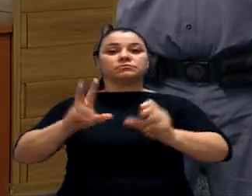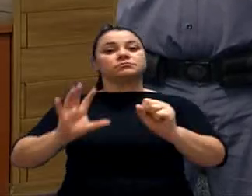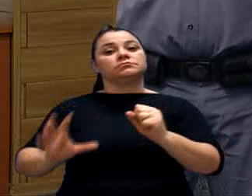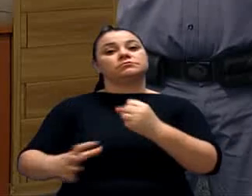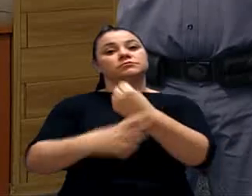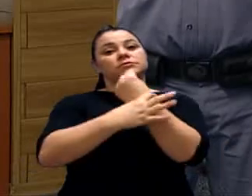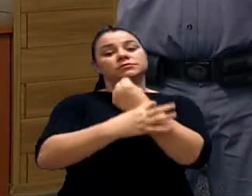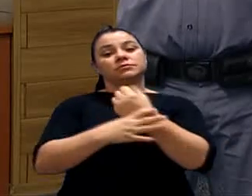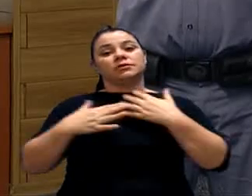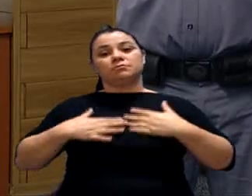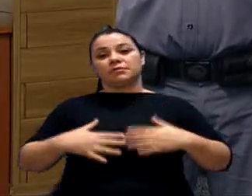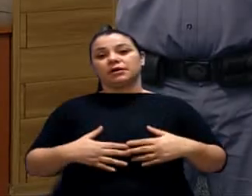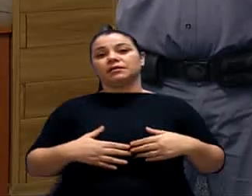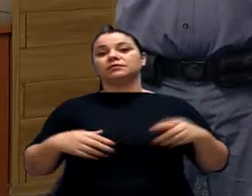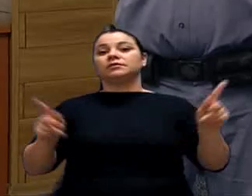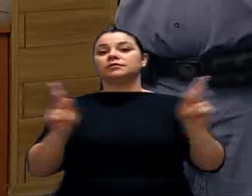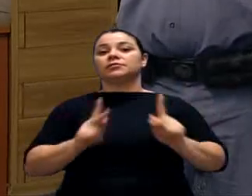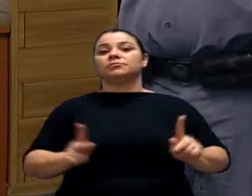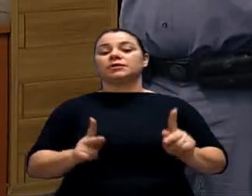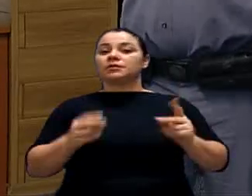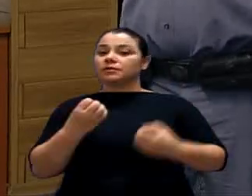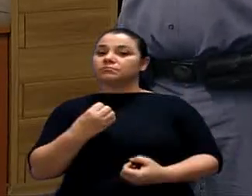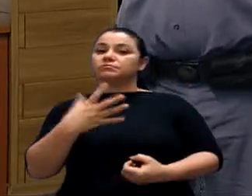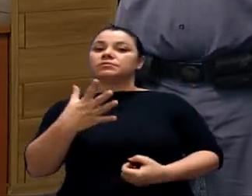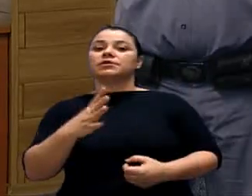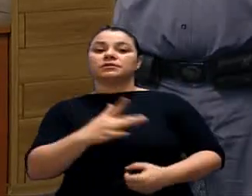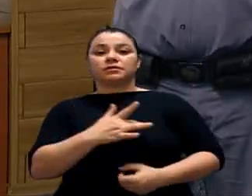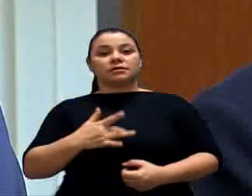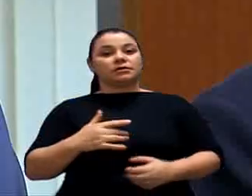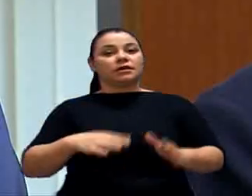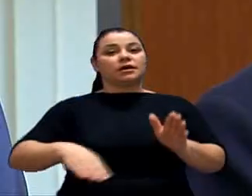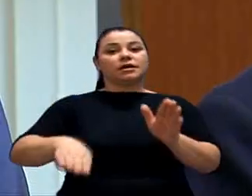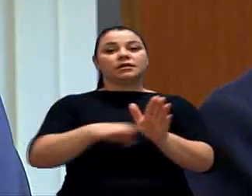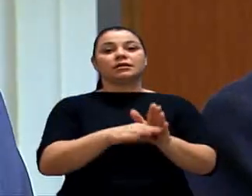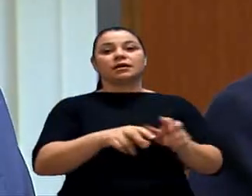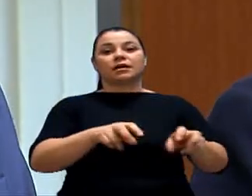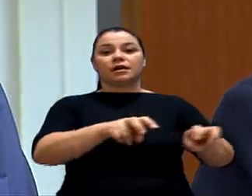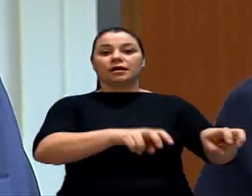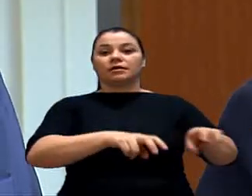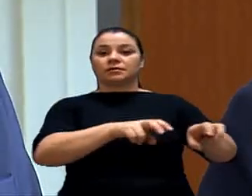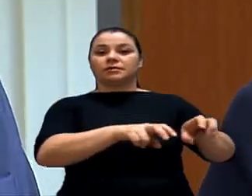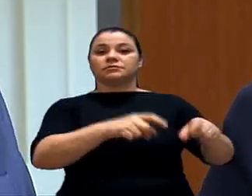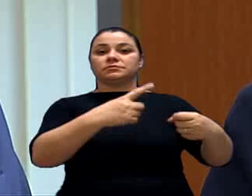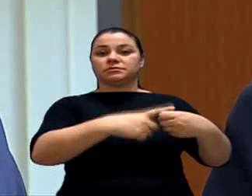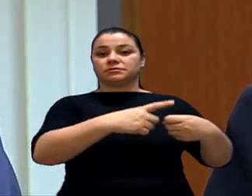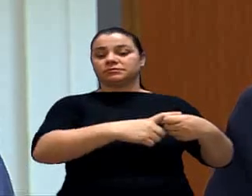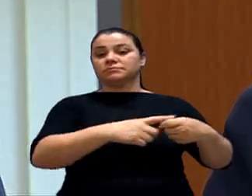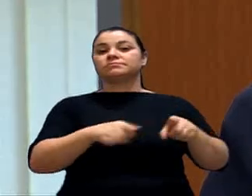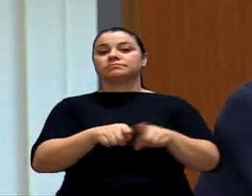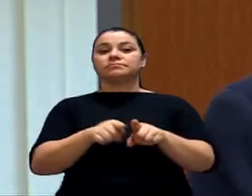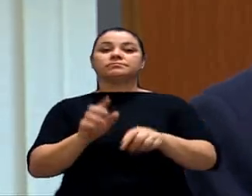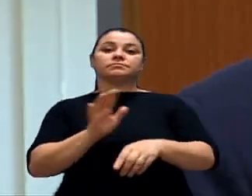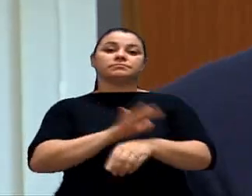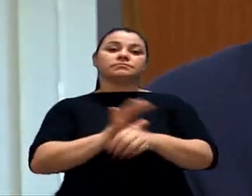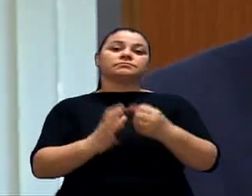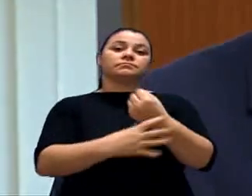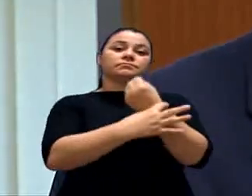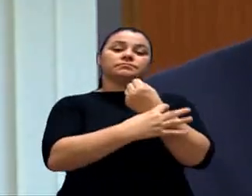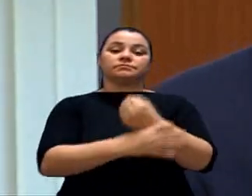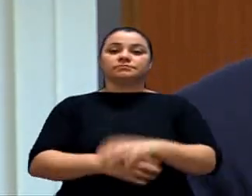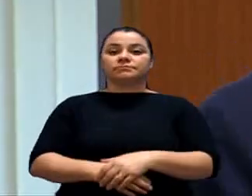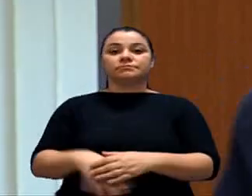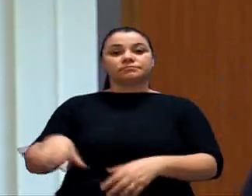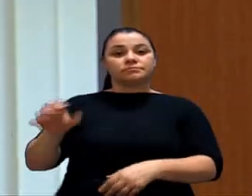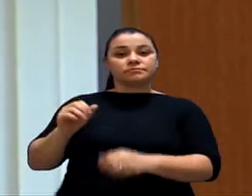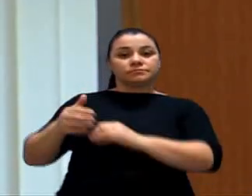segurança, tranquilidade, paz e bem-estar até as áreas rurais da nossa cidade. Vamos ouvir o vereador, autor